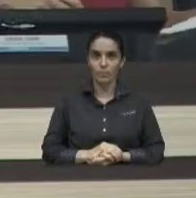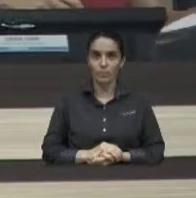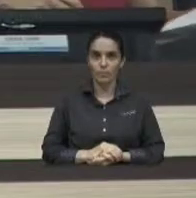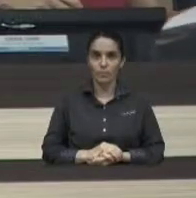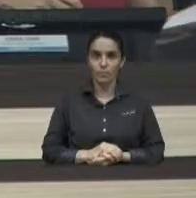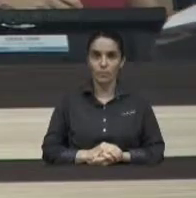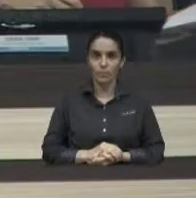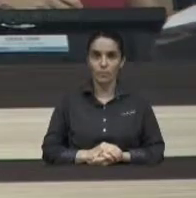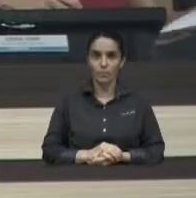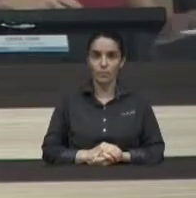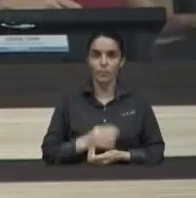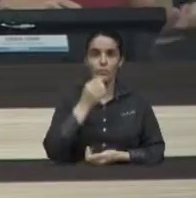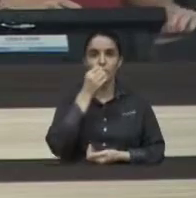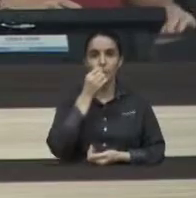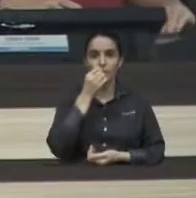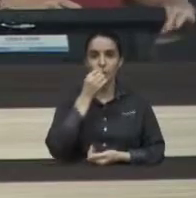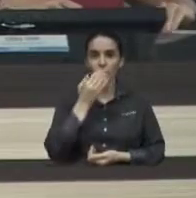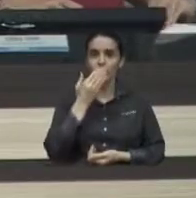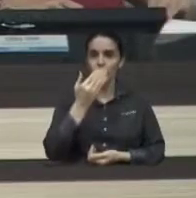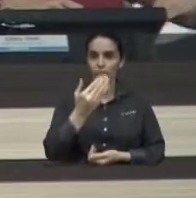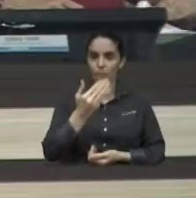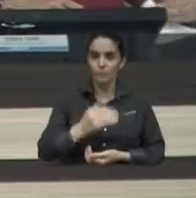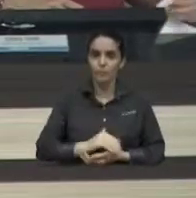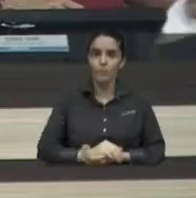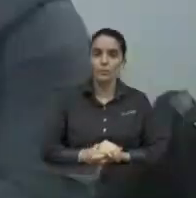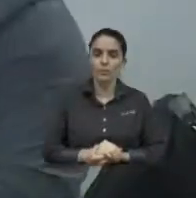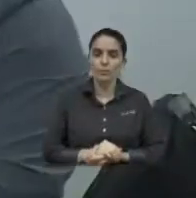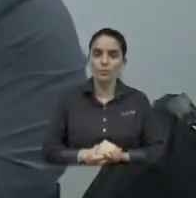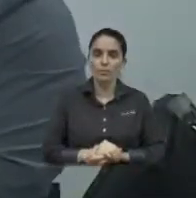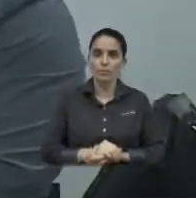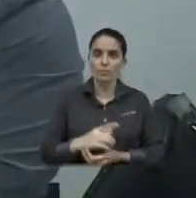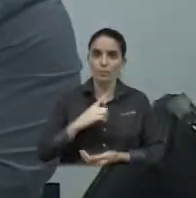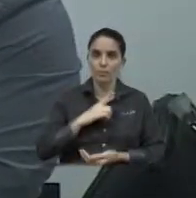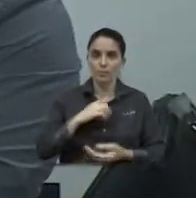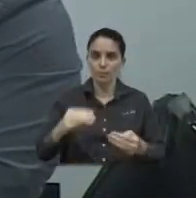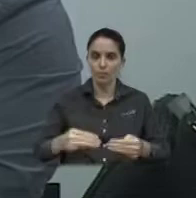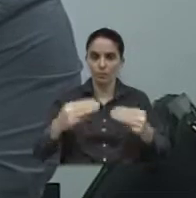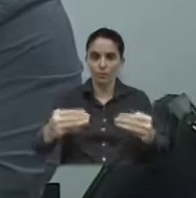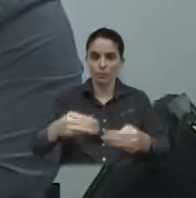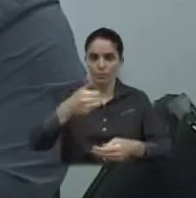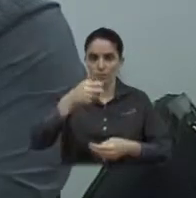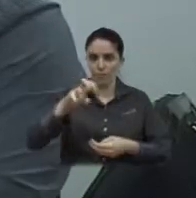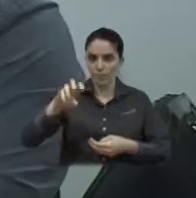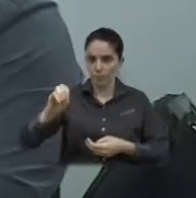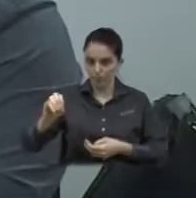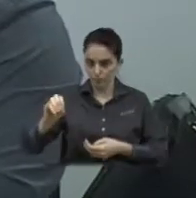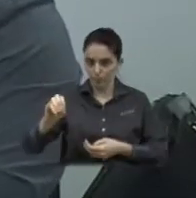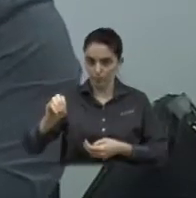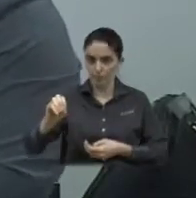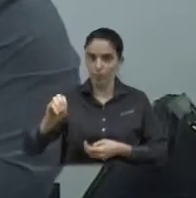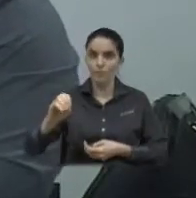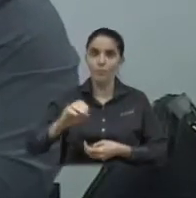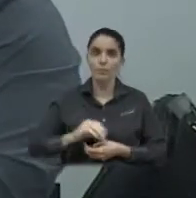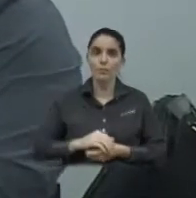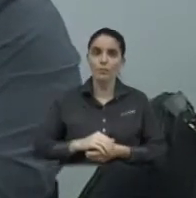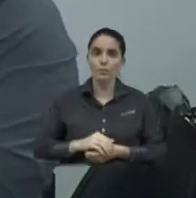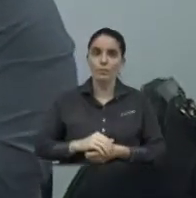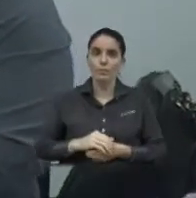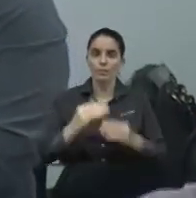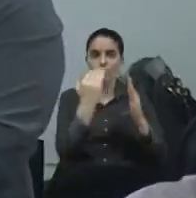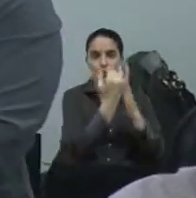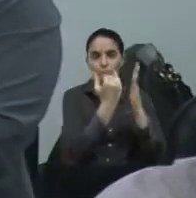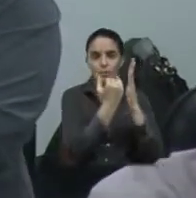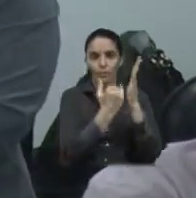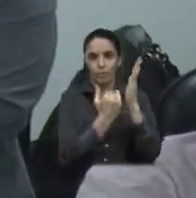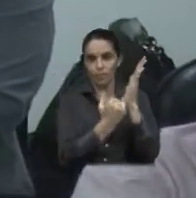vereador Estevão Nogueira. Sim, tem uma moção de número 150 que está na ordem para a